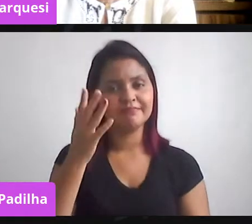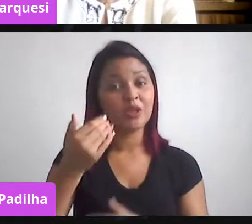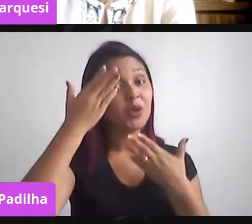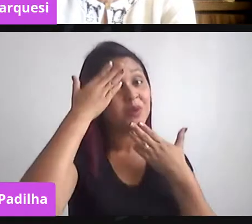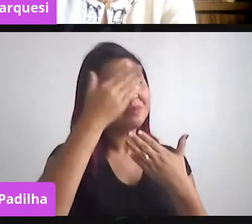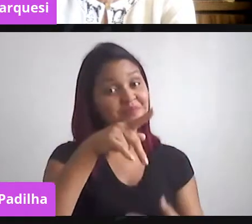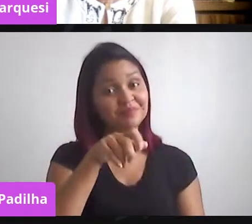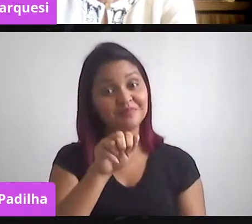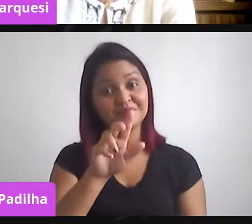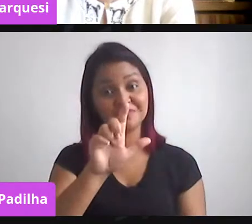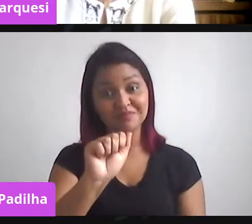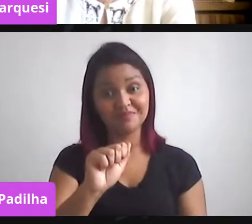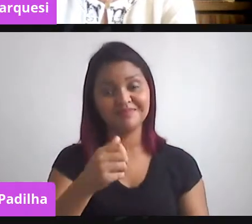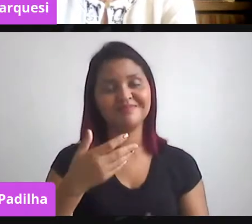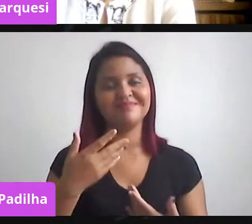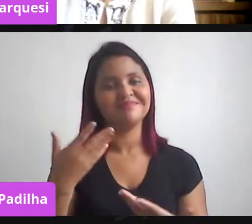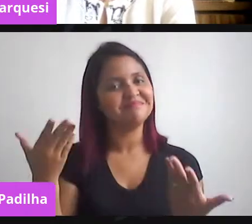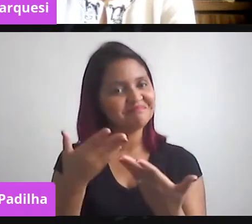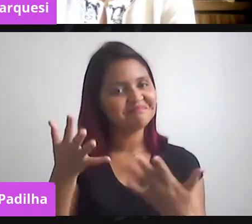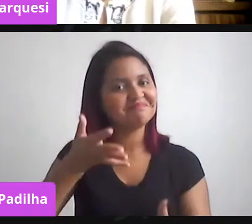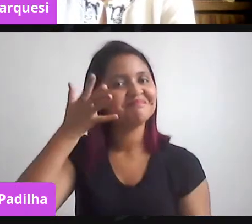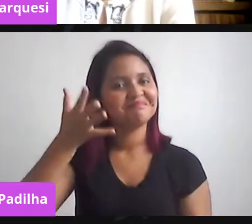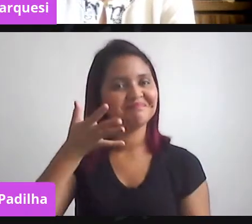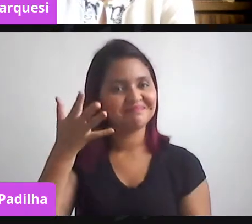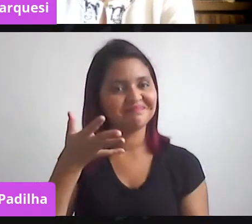pelo espaço, viu?